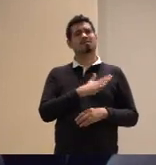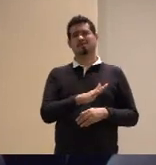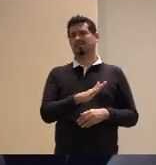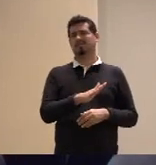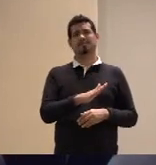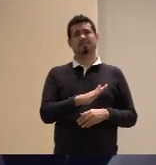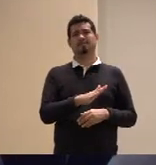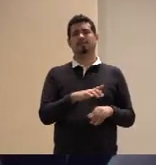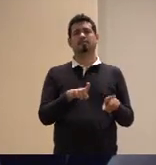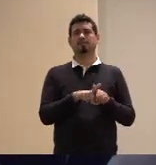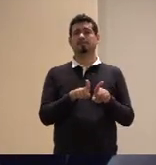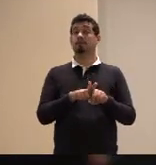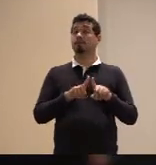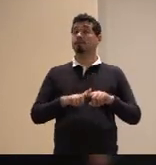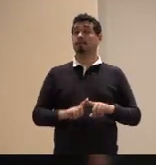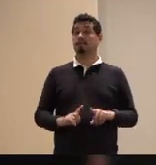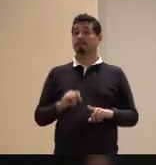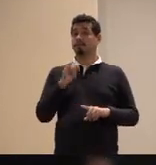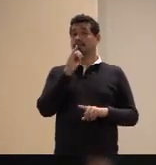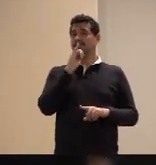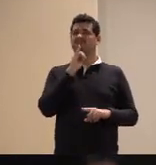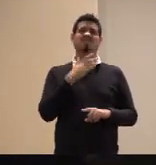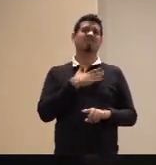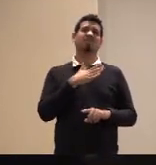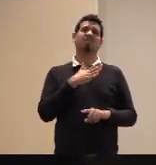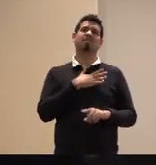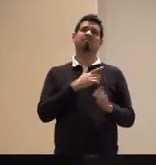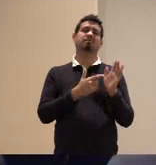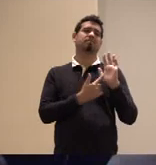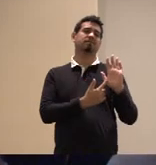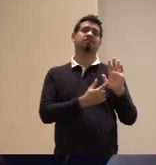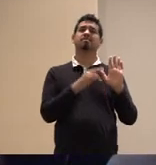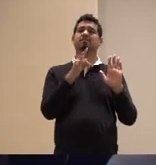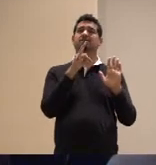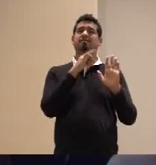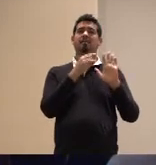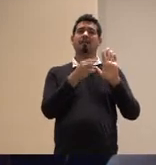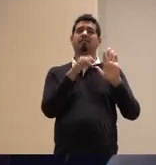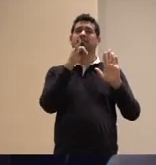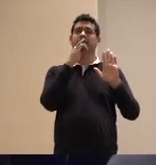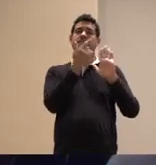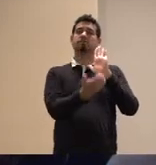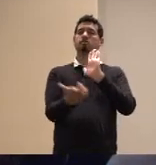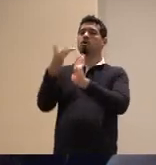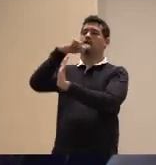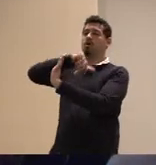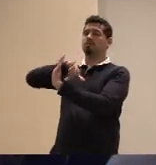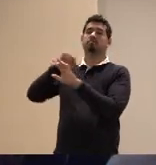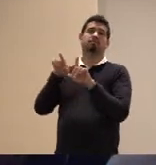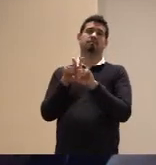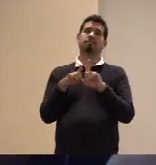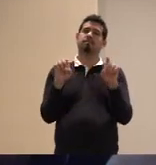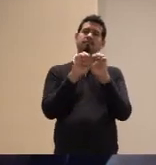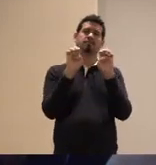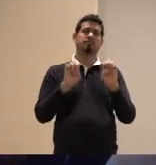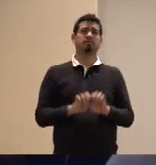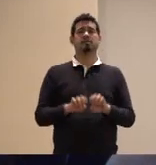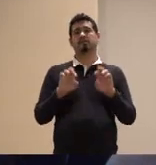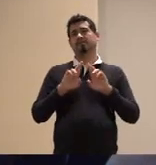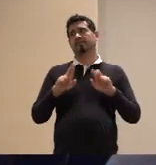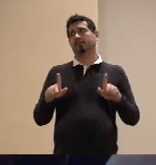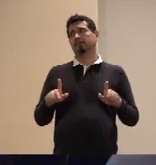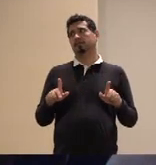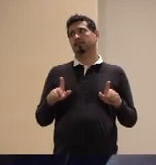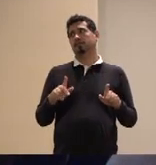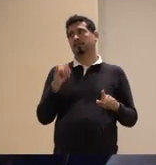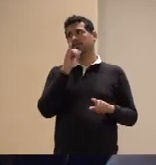explanar, sem expor eles, independente de estar de costas, enfim. Sobre a questão de estrutura, é tudo muito diferente,